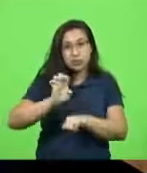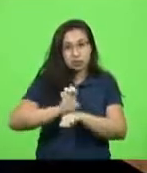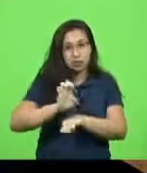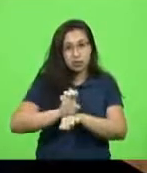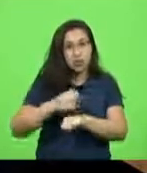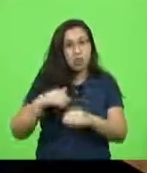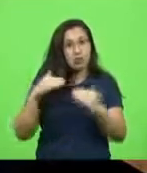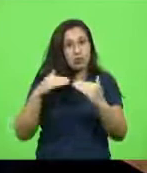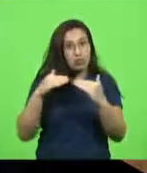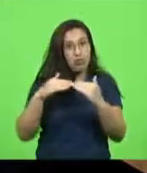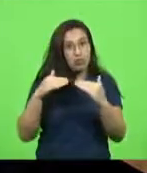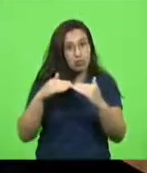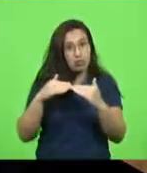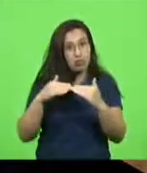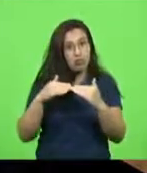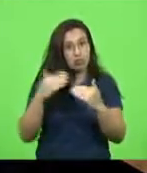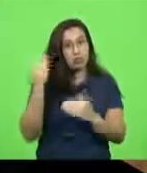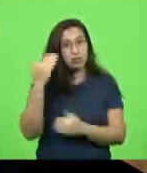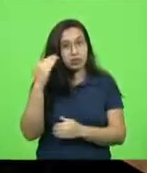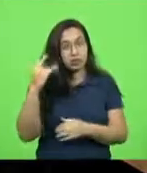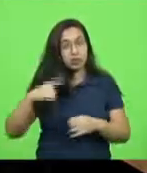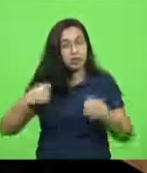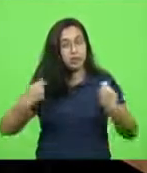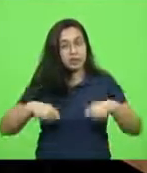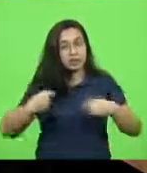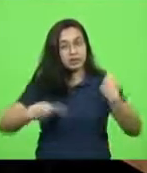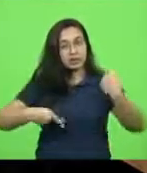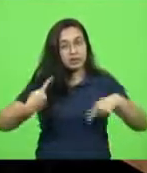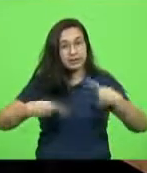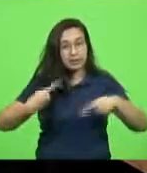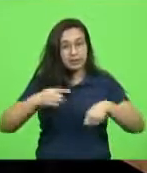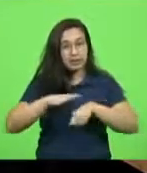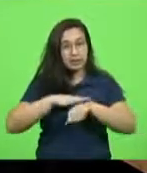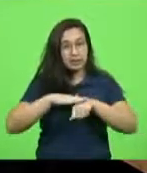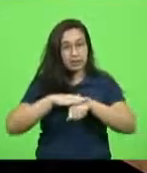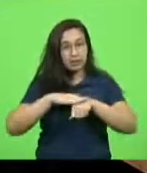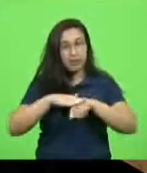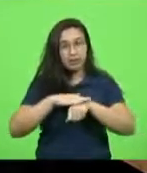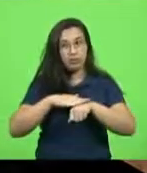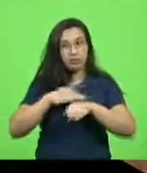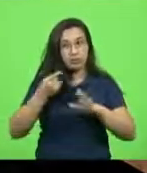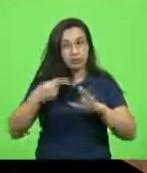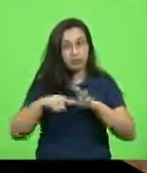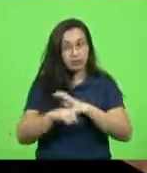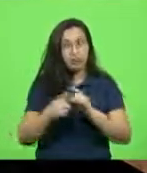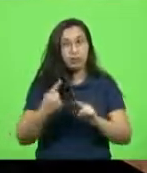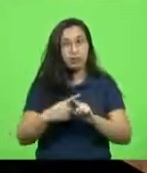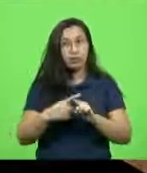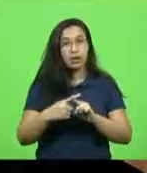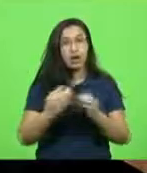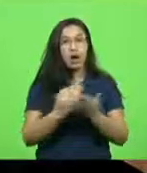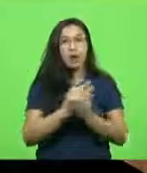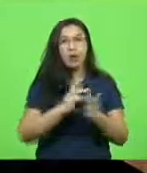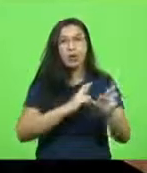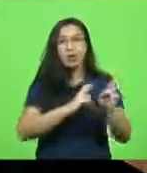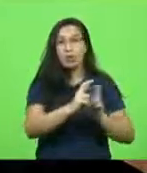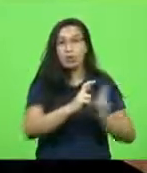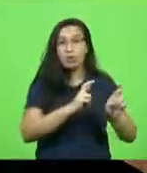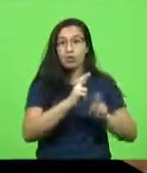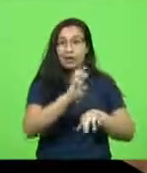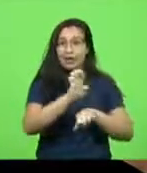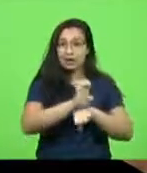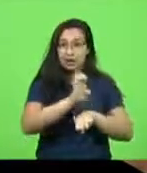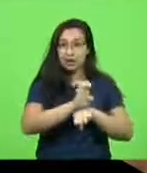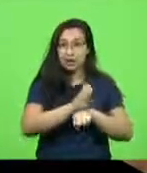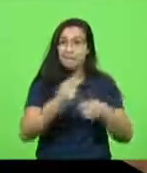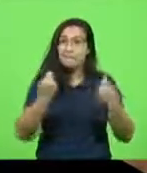com você silêncio nós temos que debater esse assunto profundo porque nós temos rodovias estaduais que estão necessitando